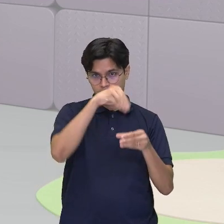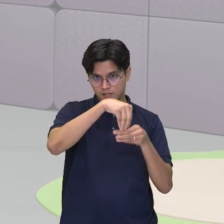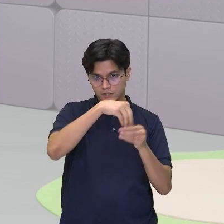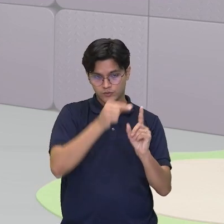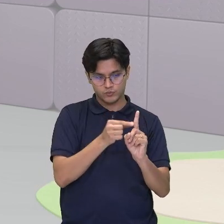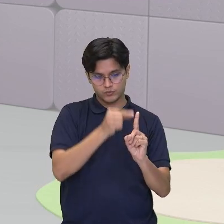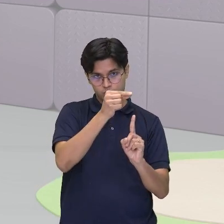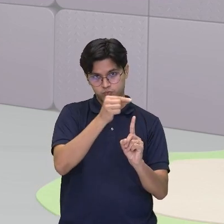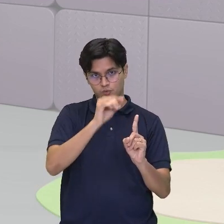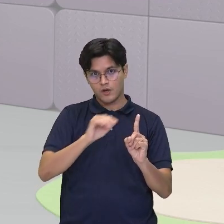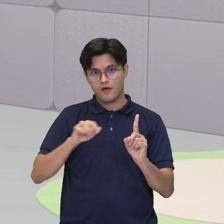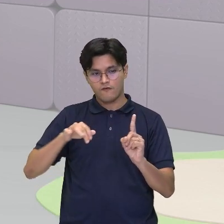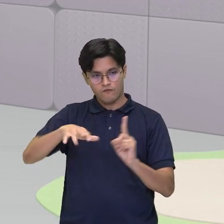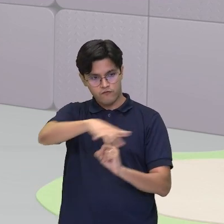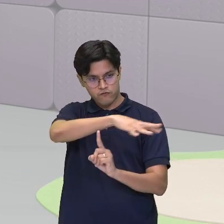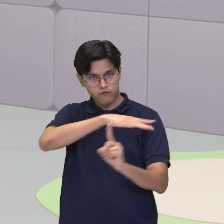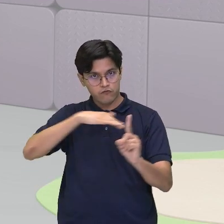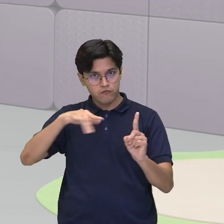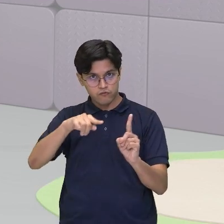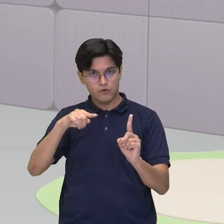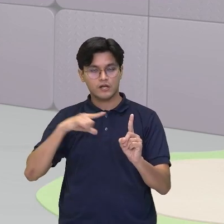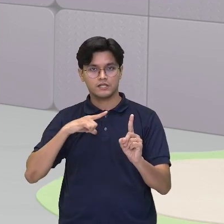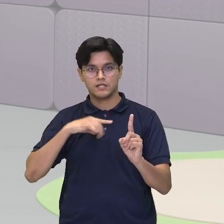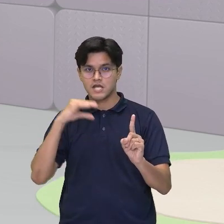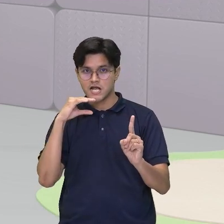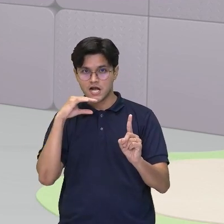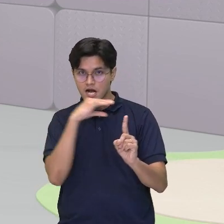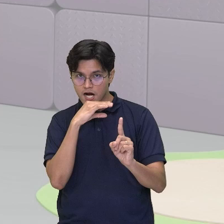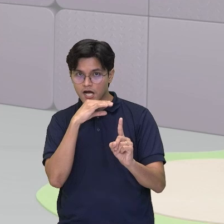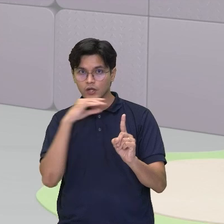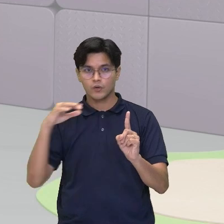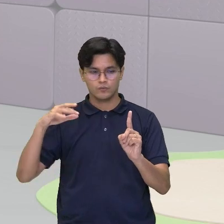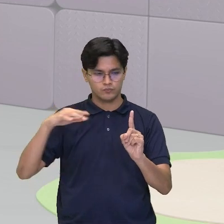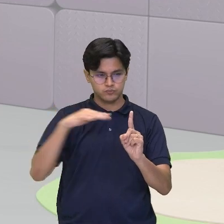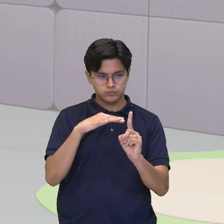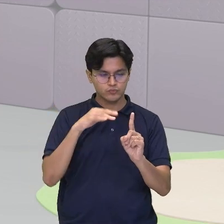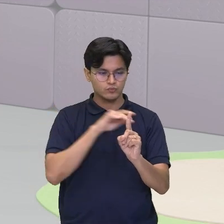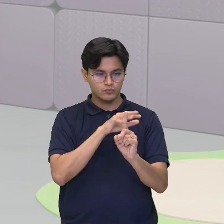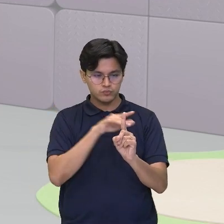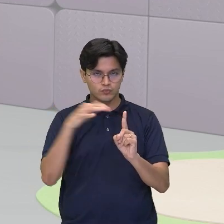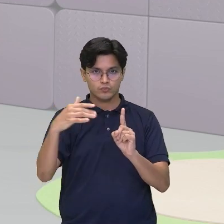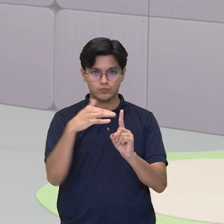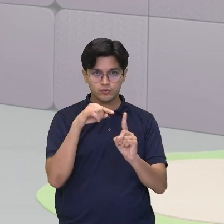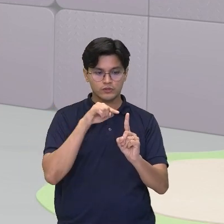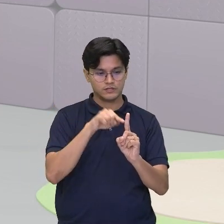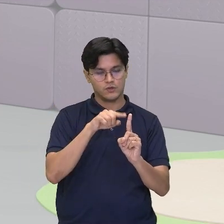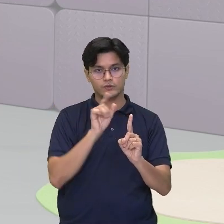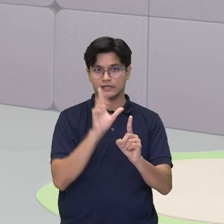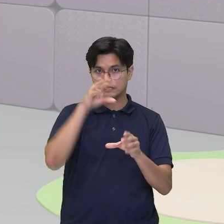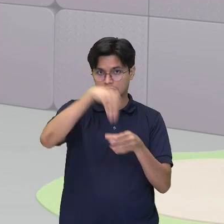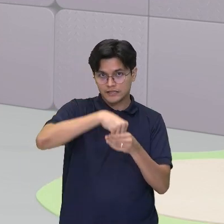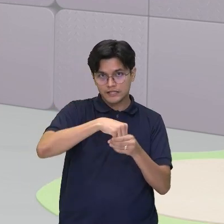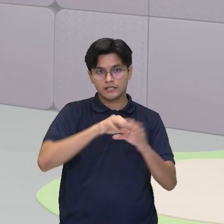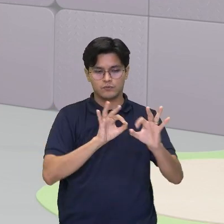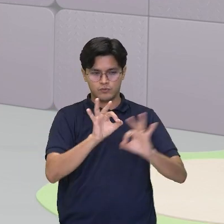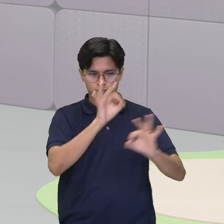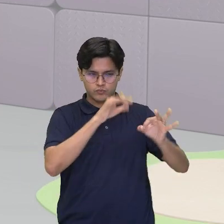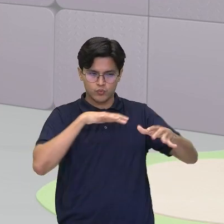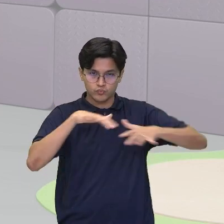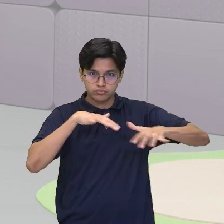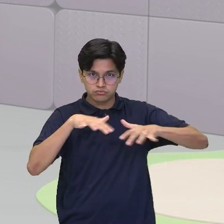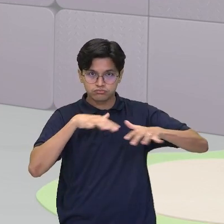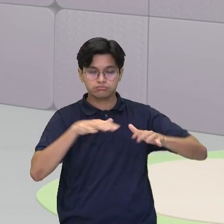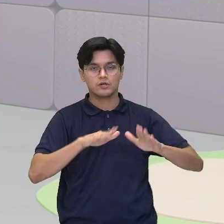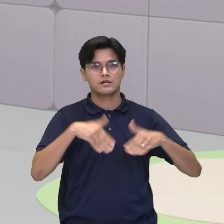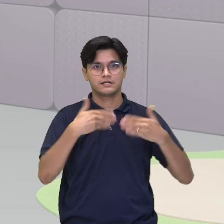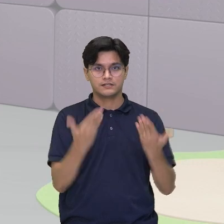ali no mercúrio começam a se agitar e fazem ali a sua expansão,